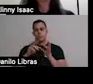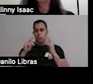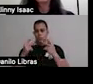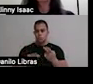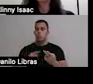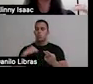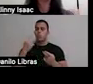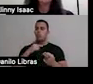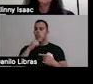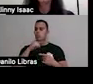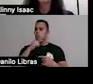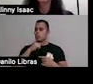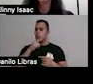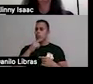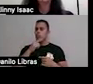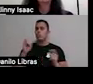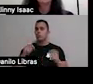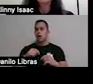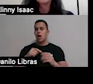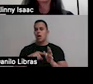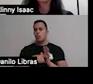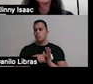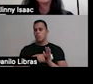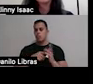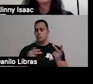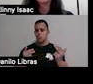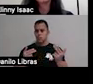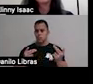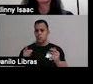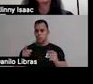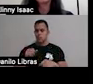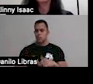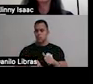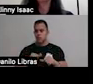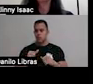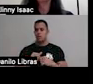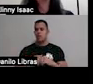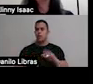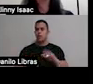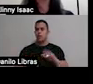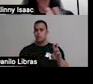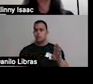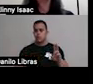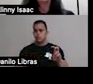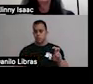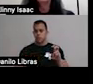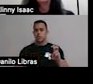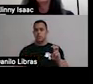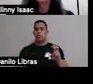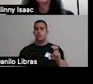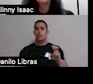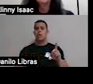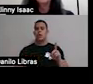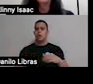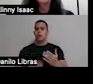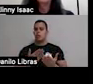se perguntou se a gente também conseguiria observar essa alteração na expressão de F2B5 em modelo murino para o